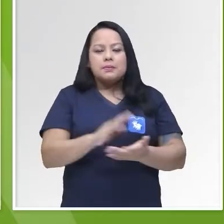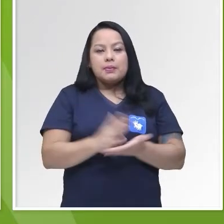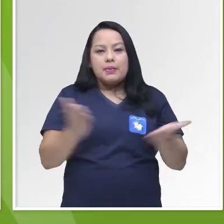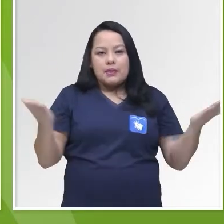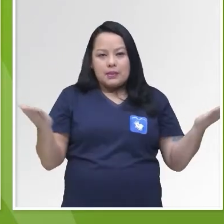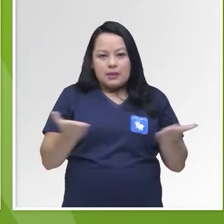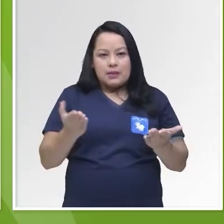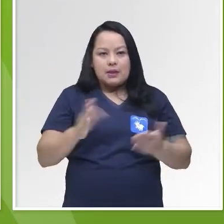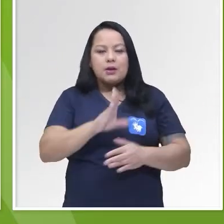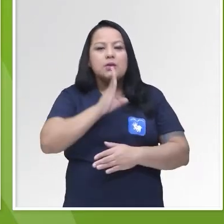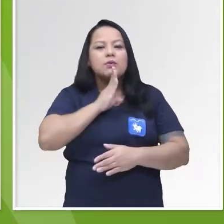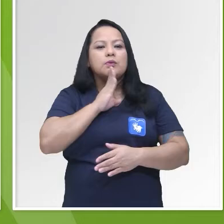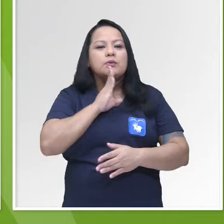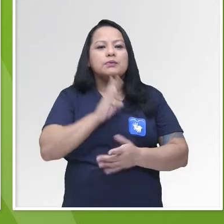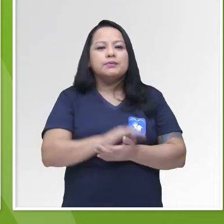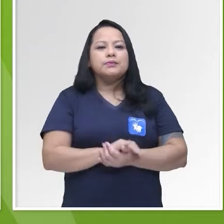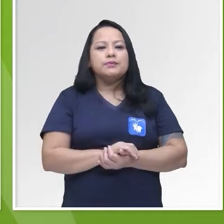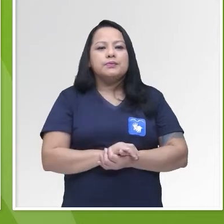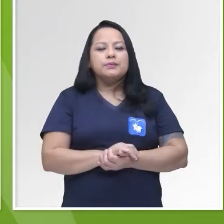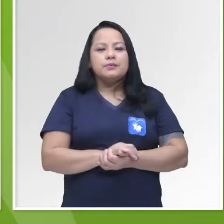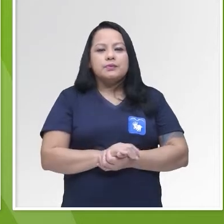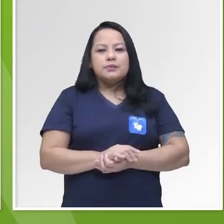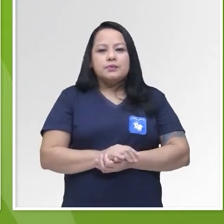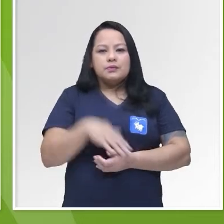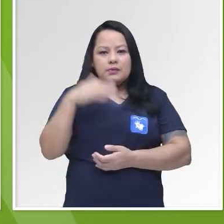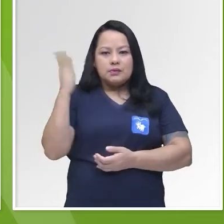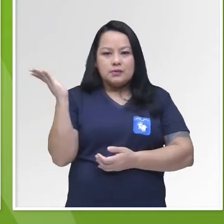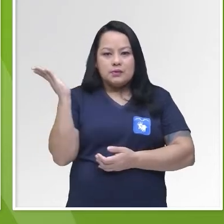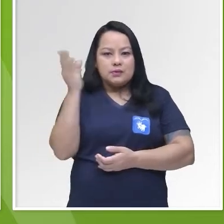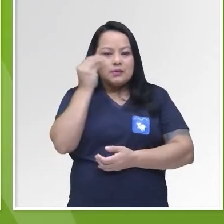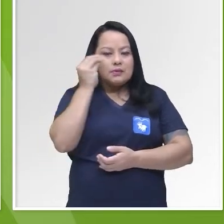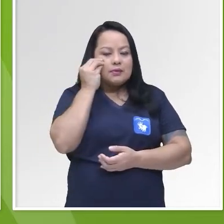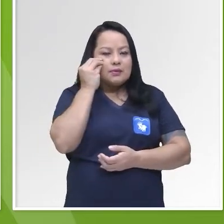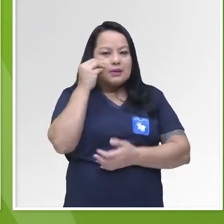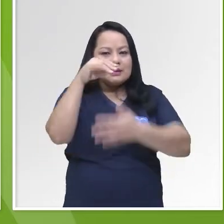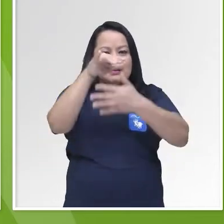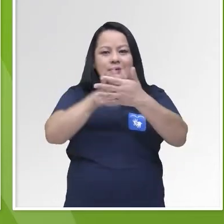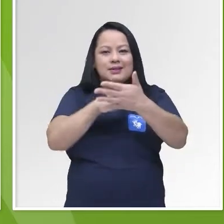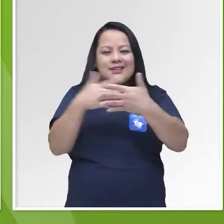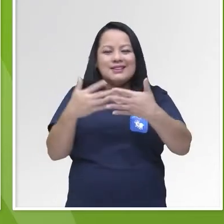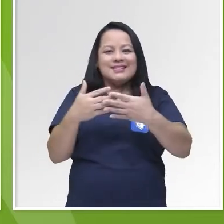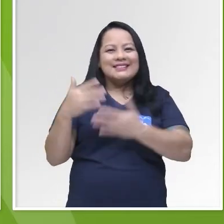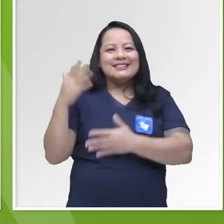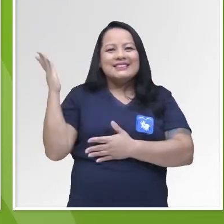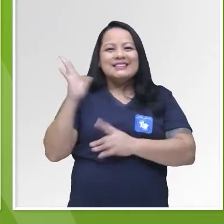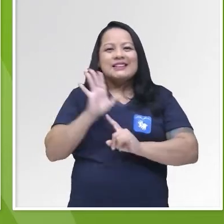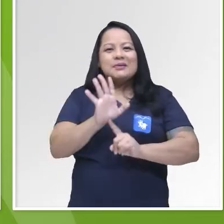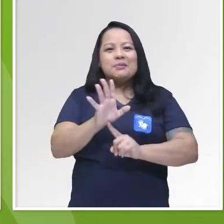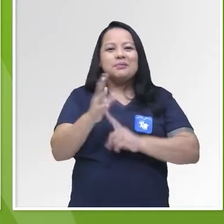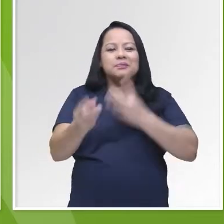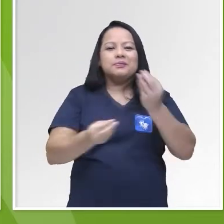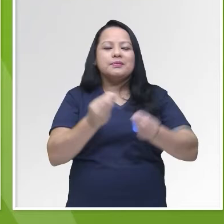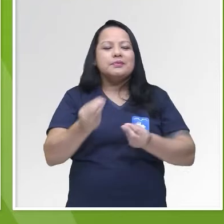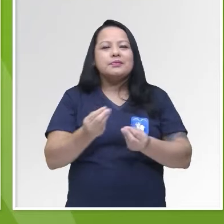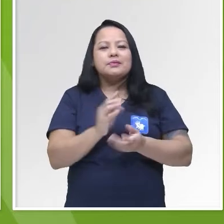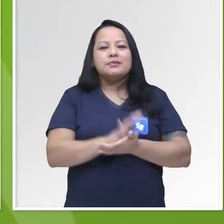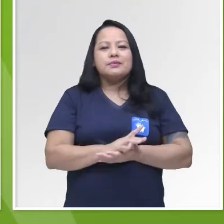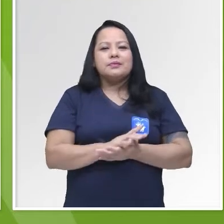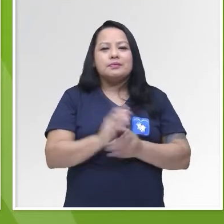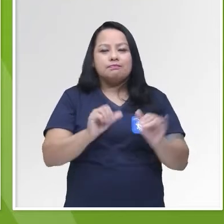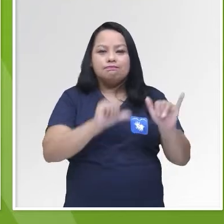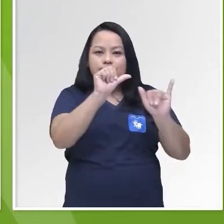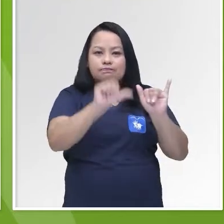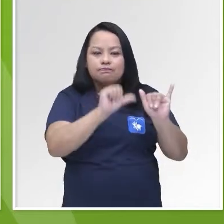agora conhecer. Observe aí essa cartela que vai nos mostrar as